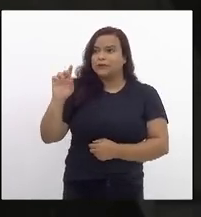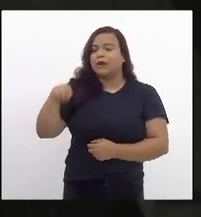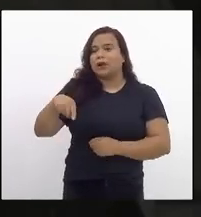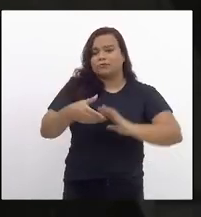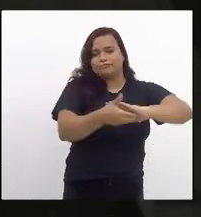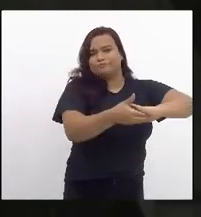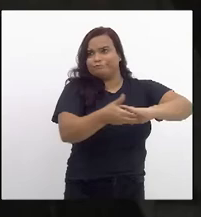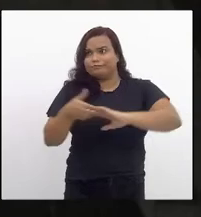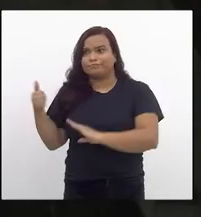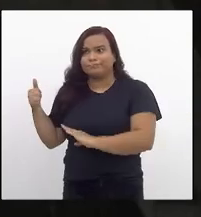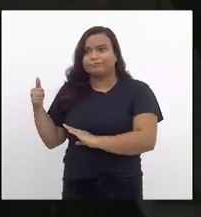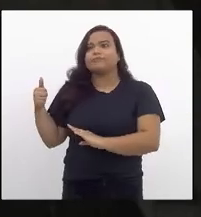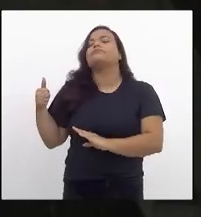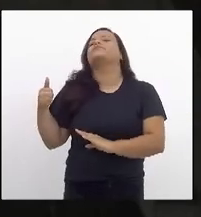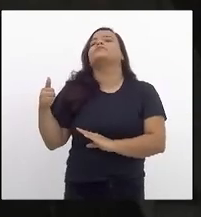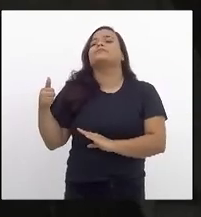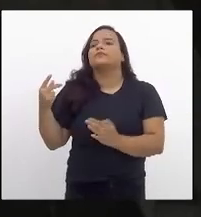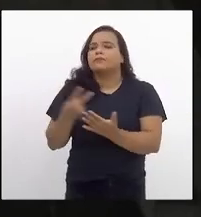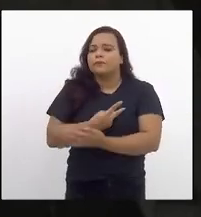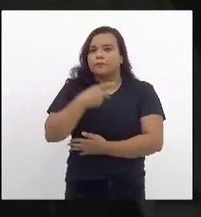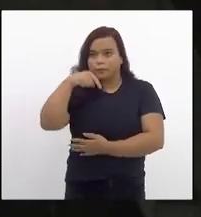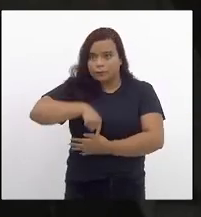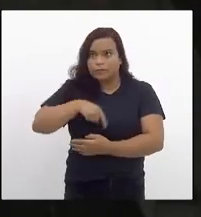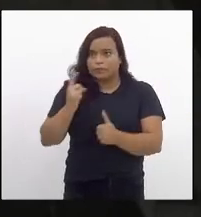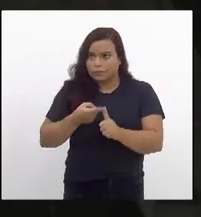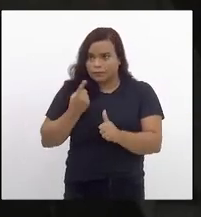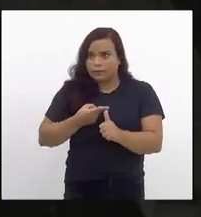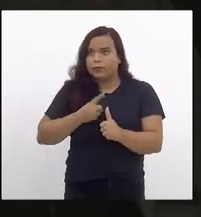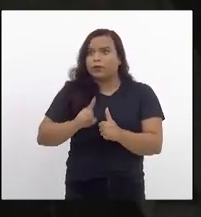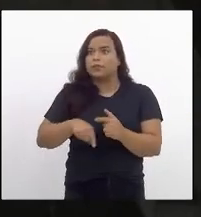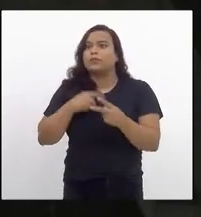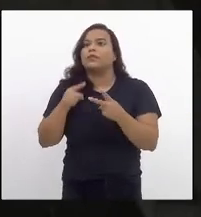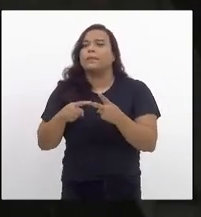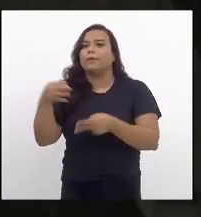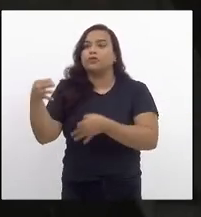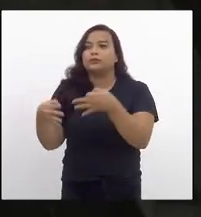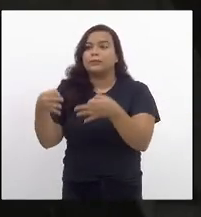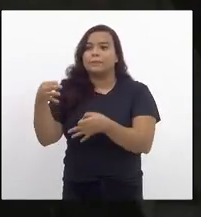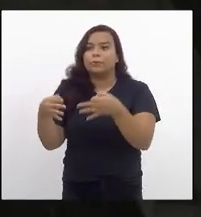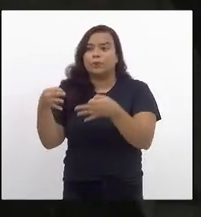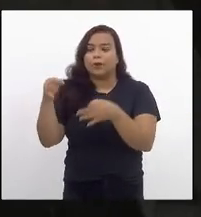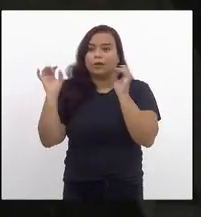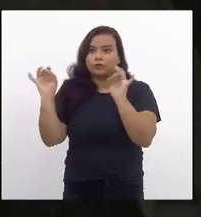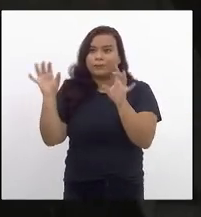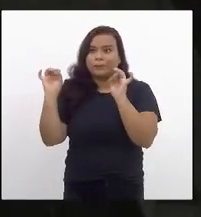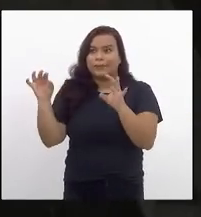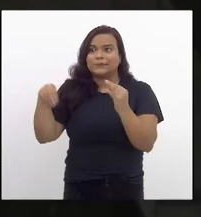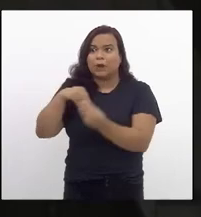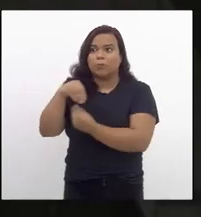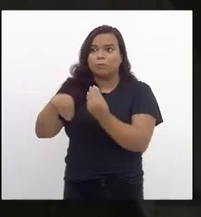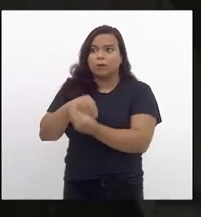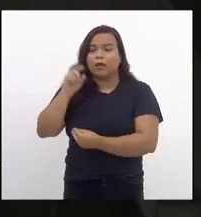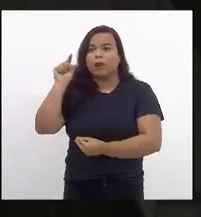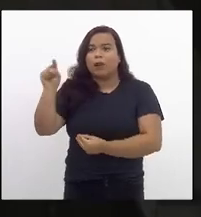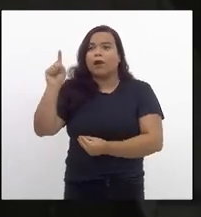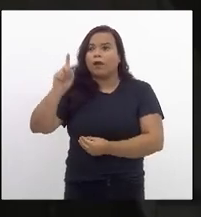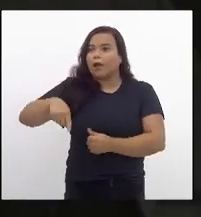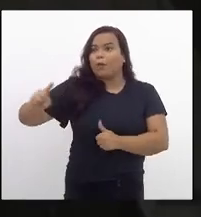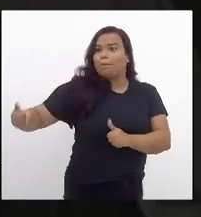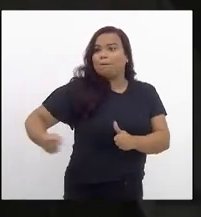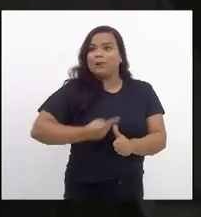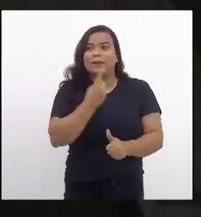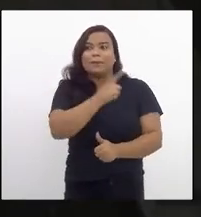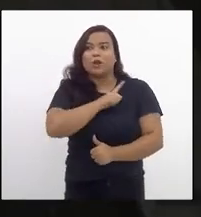no tribunal especial misto primeiro Governador cassado no Brasil na história